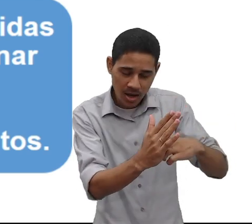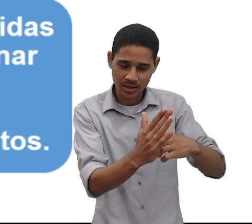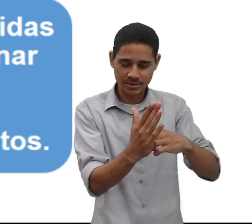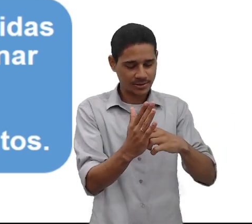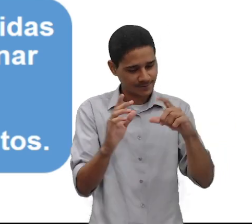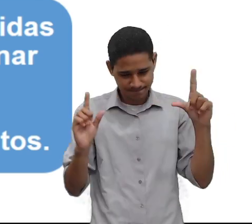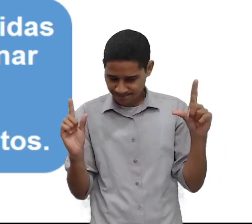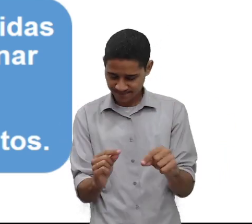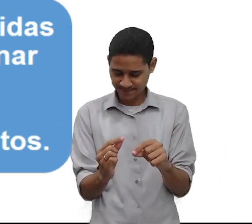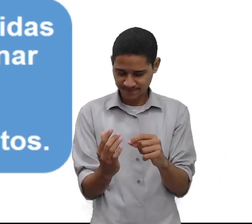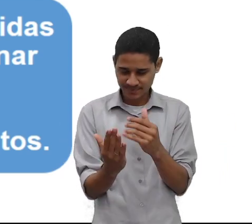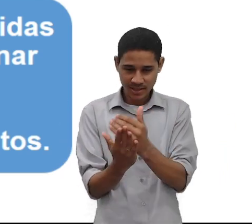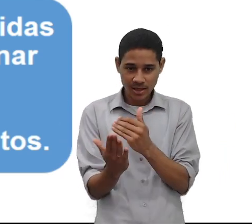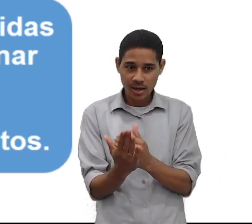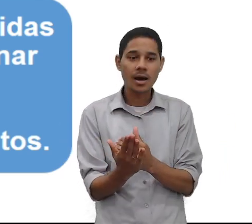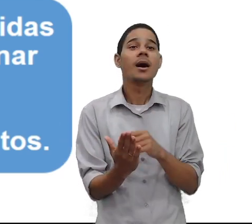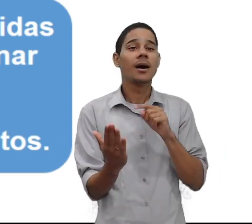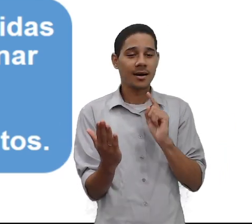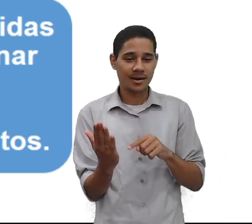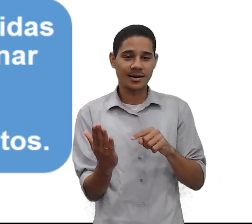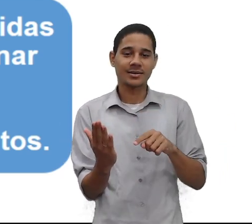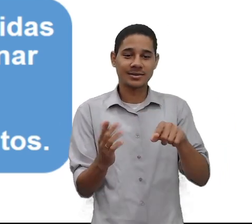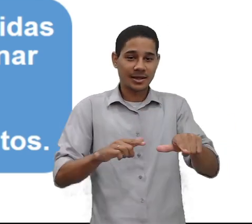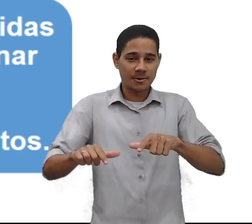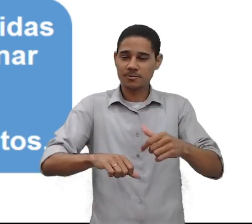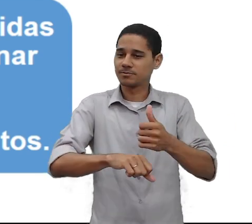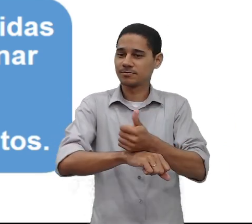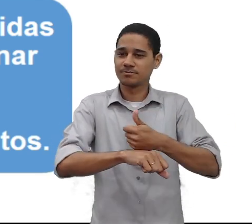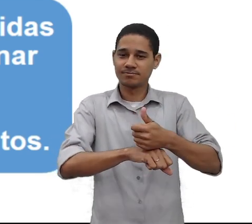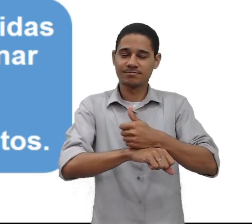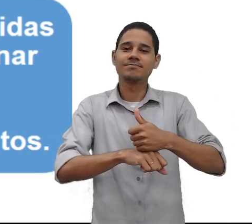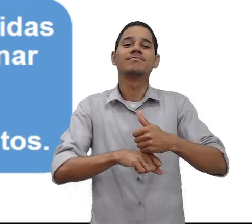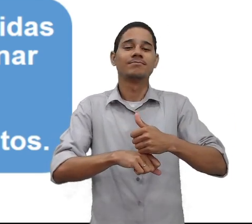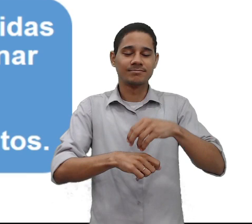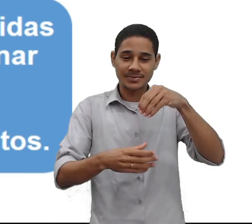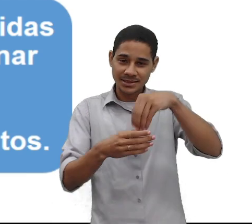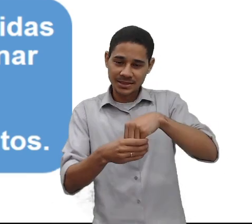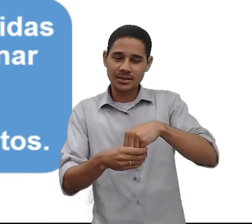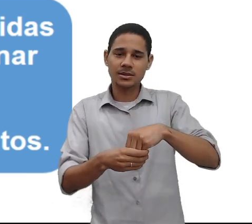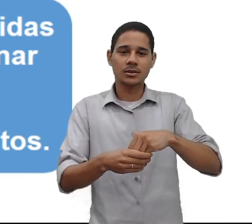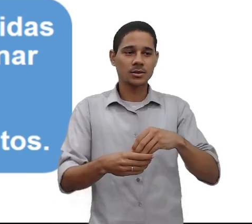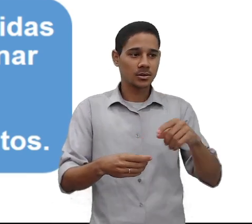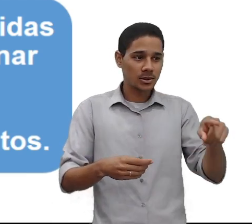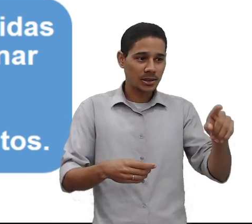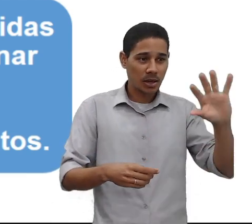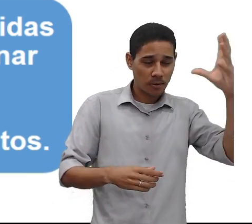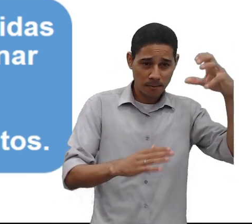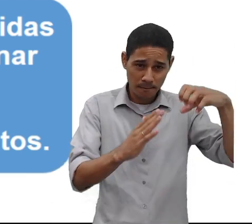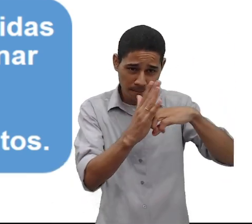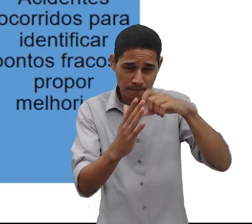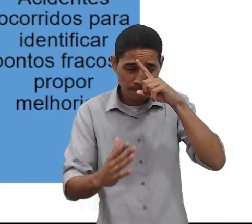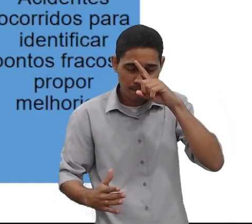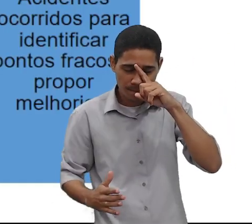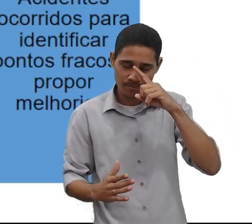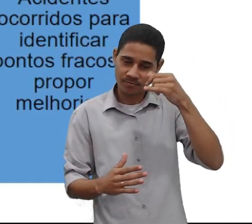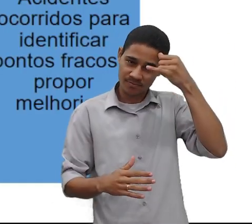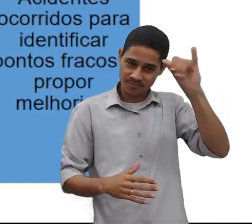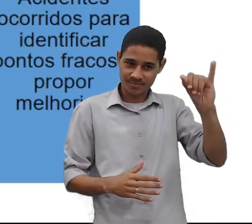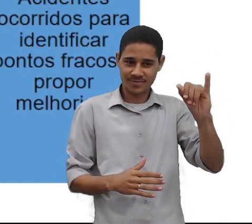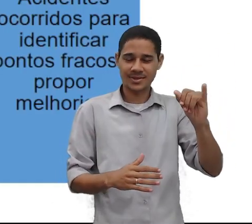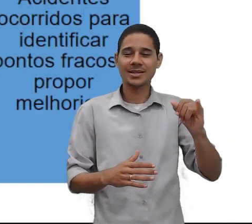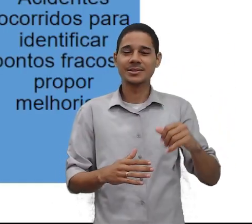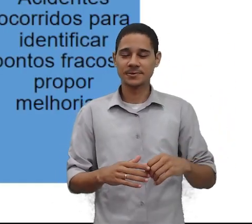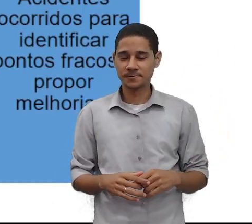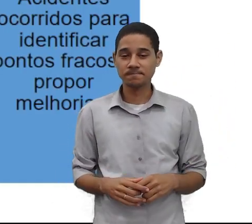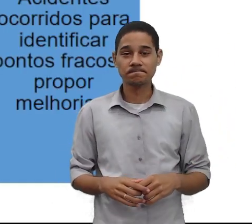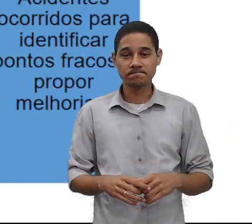doenças ocupacionais no ambiente de trabalho e reduzir os riscos decorrentes desses eventos. O controle